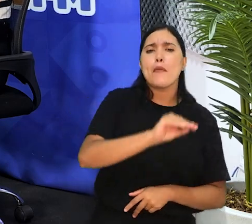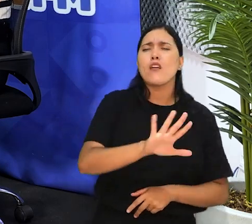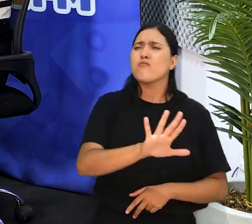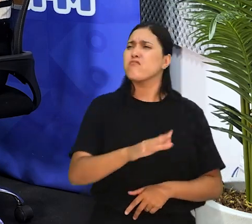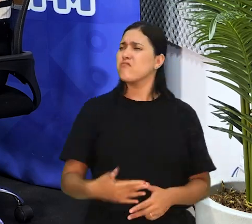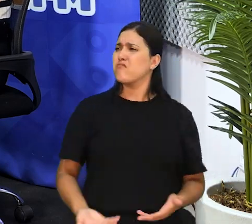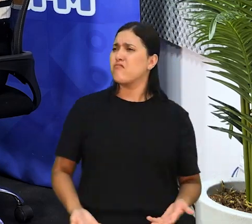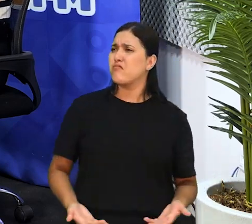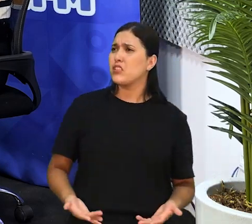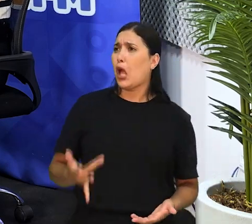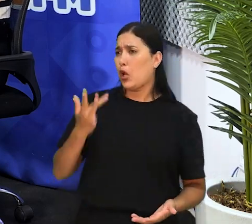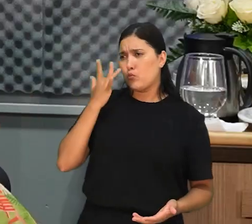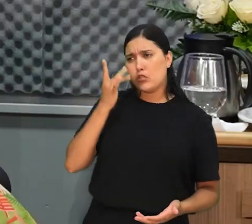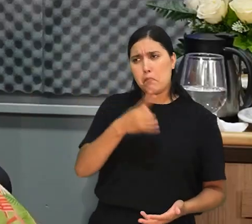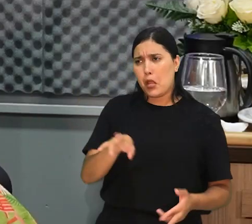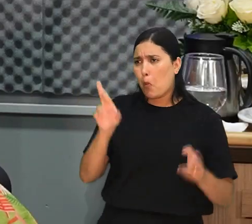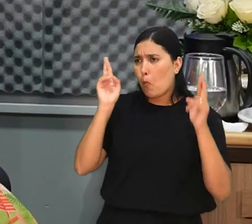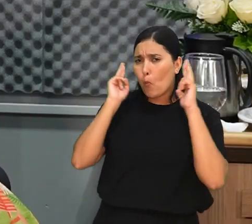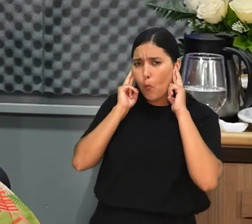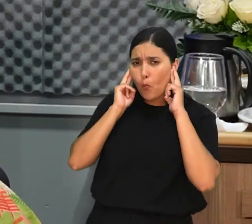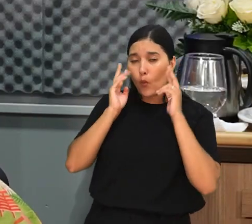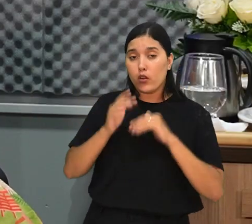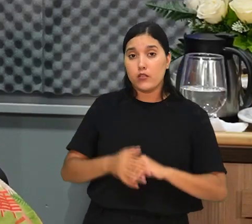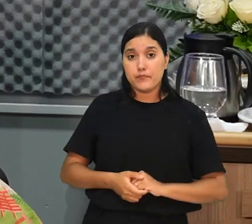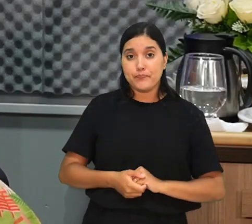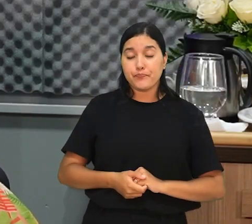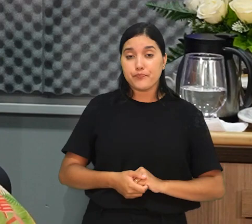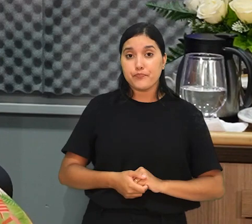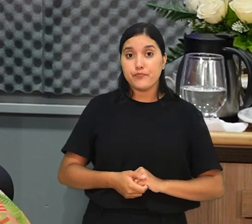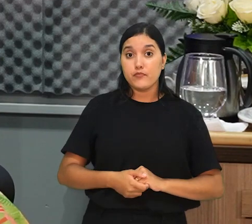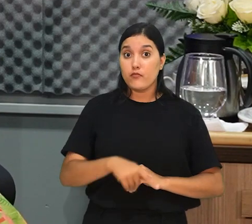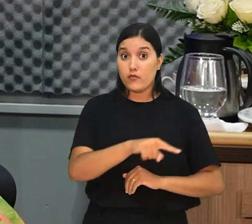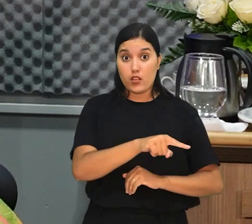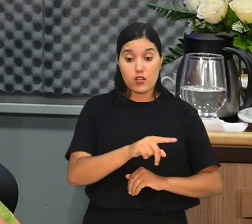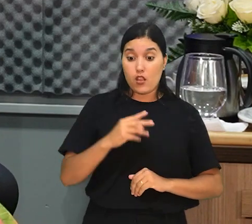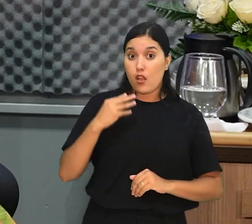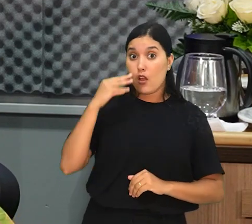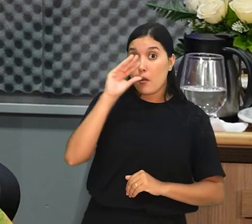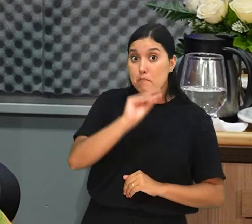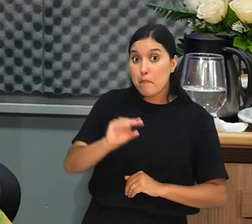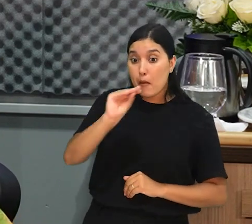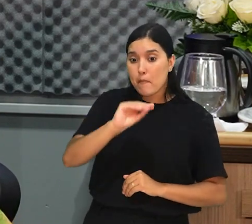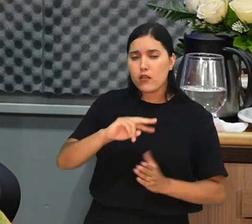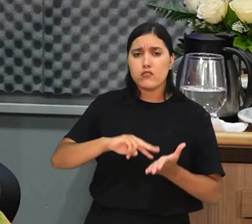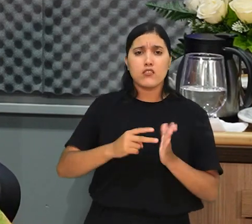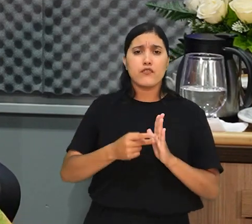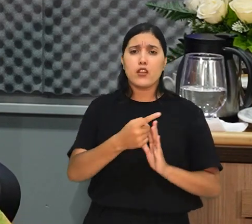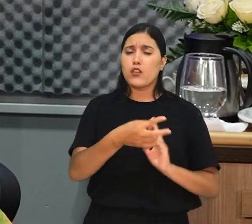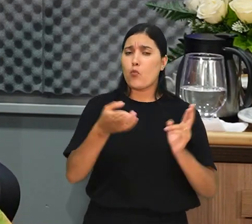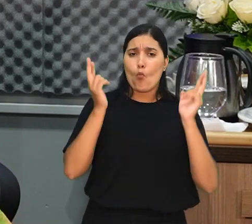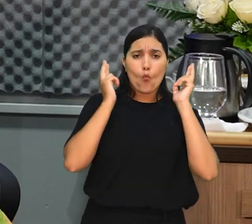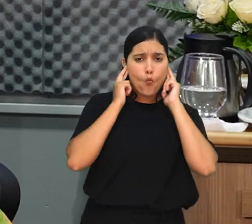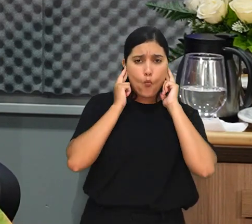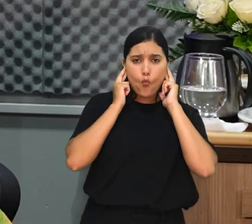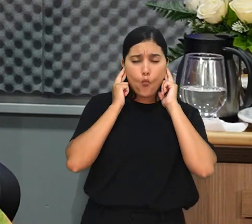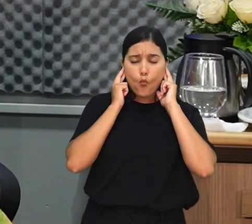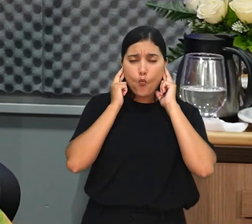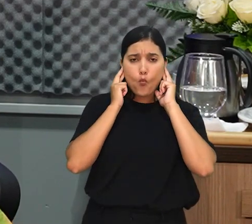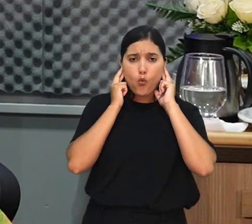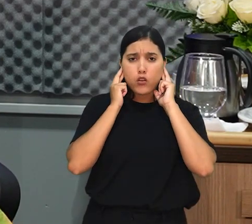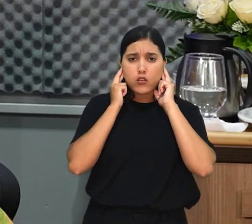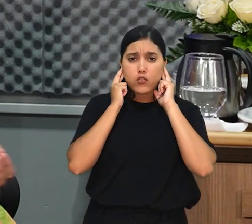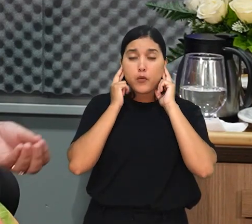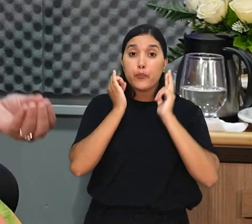aí... mas eu não sabia que ele não escutava. O fato dele não falar significa porque ele não escuta. Para a